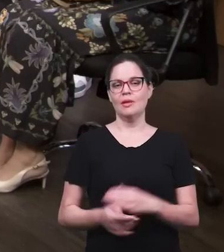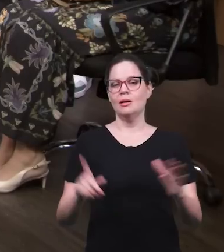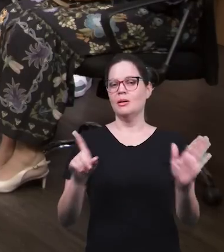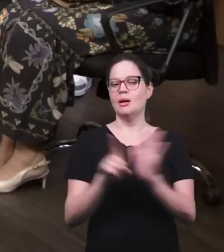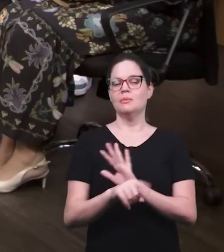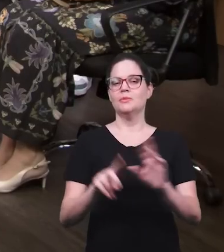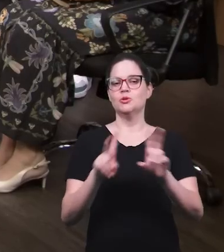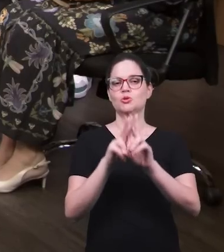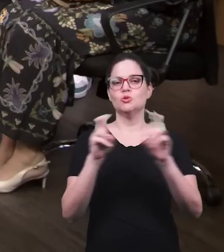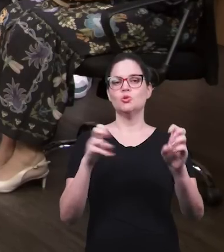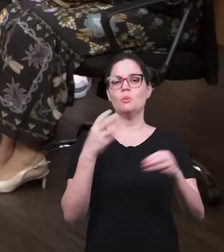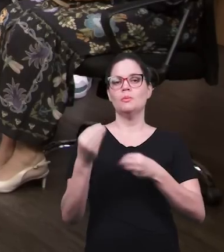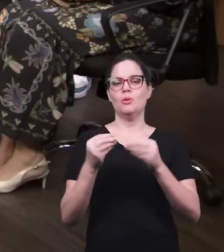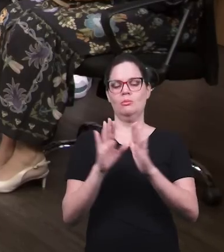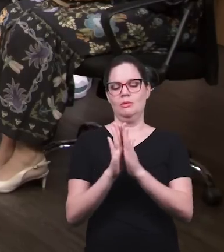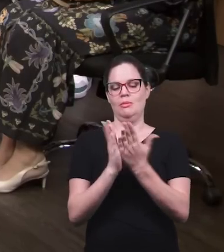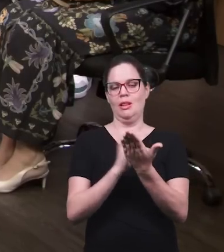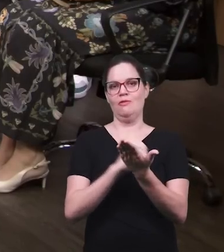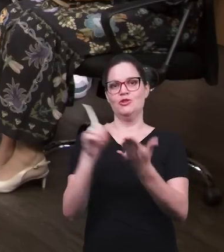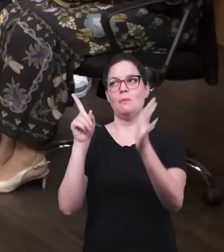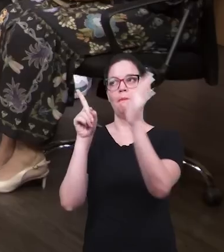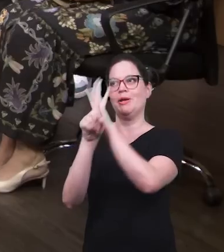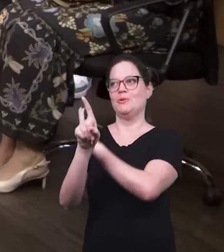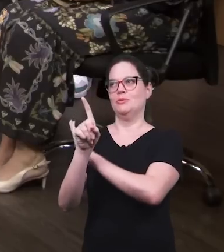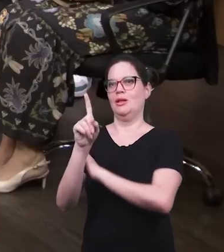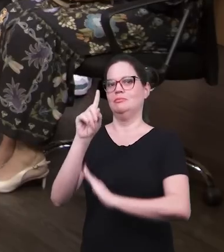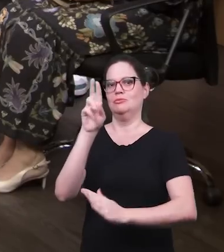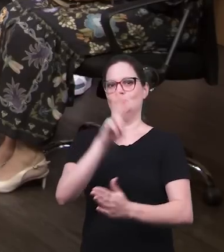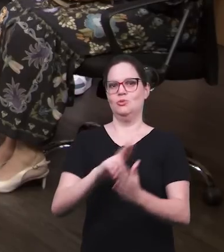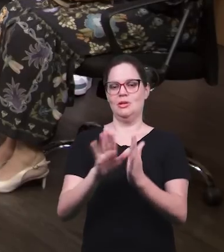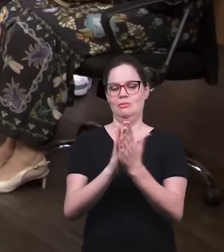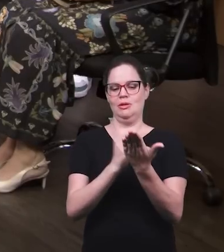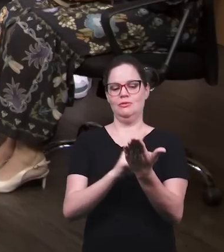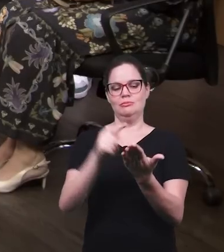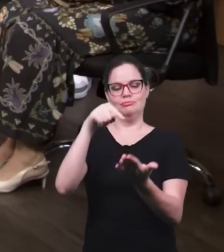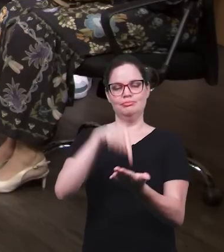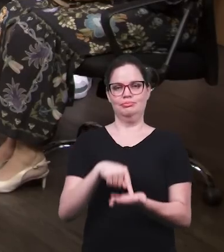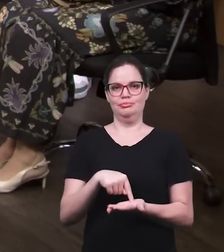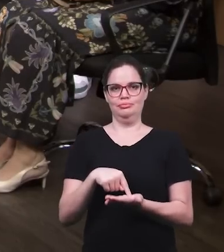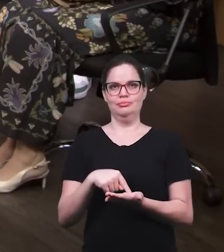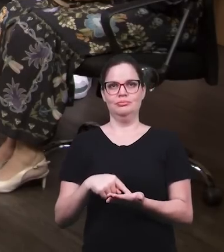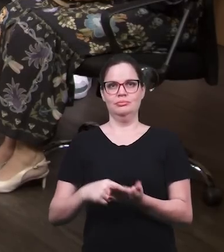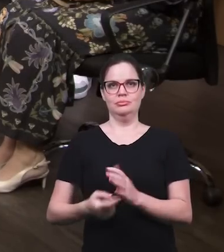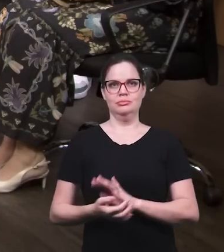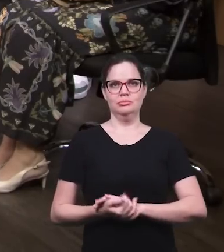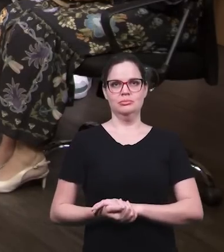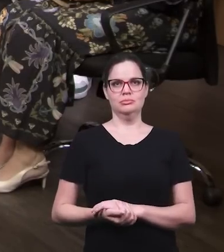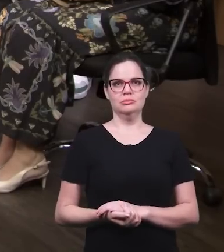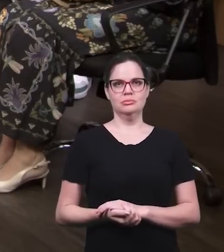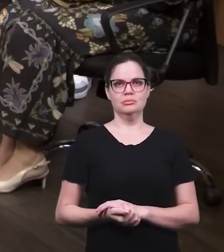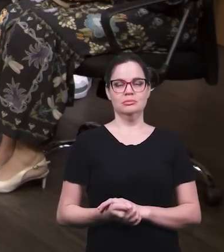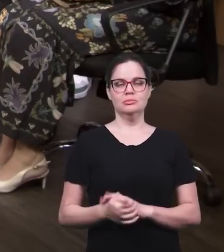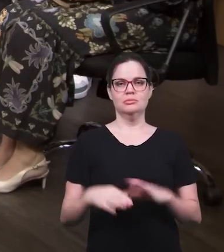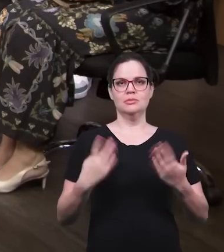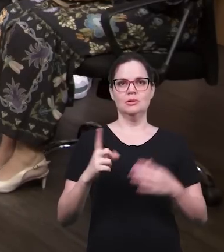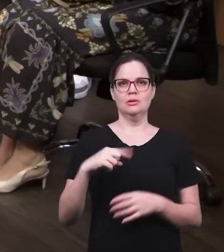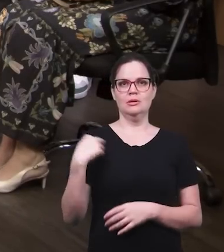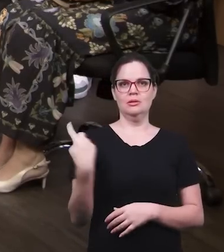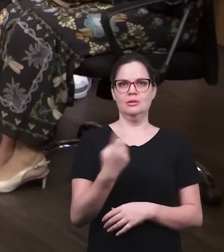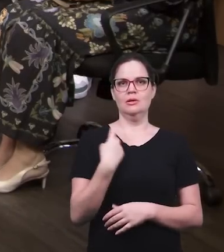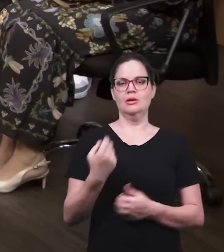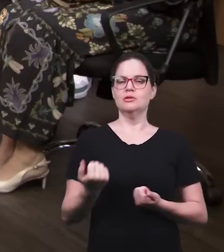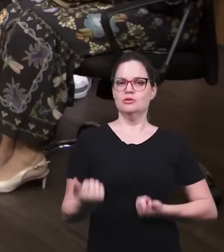sobre a consulta da palavra. E essa pergunta, muitas vezes, nós,